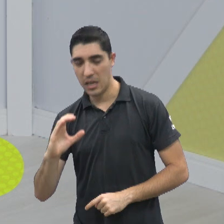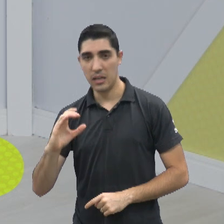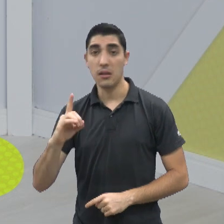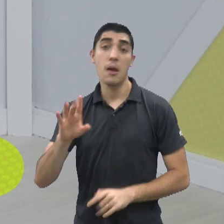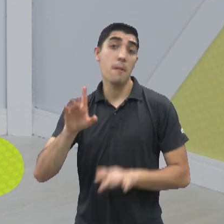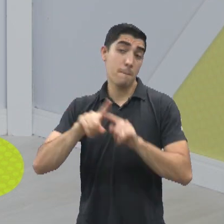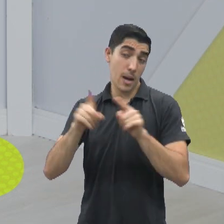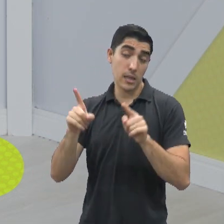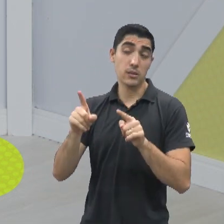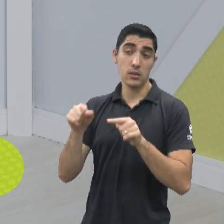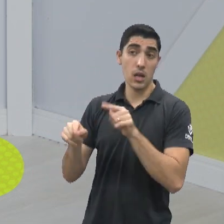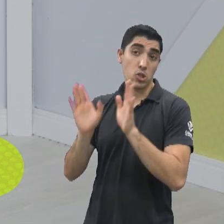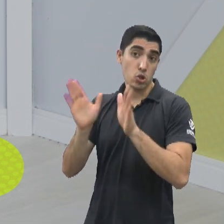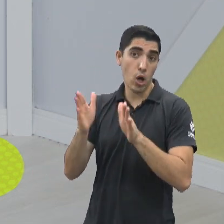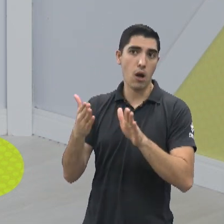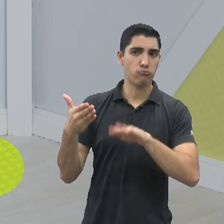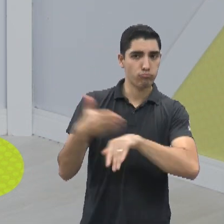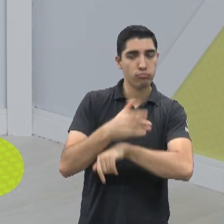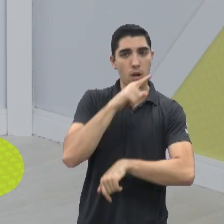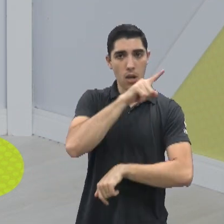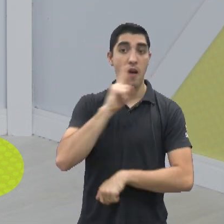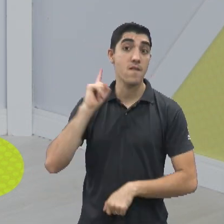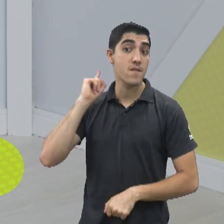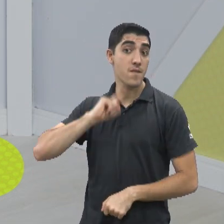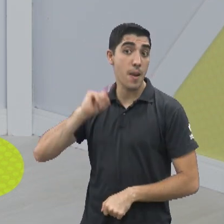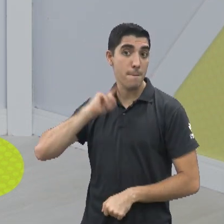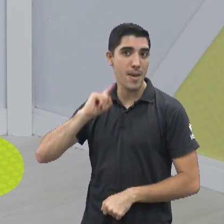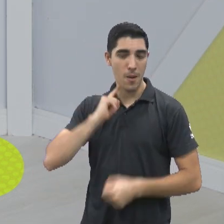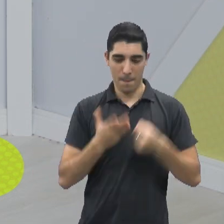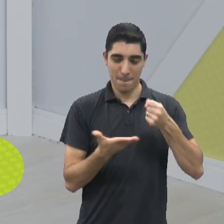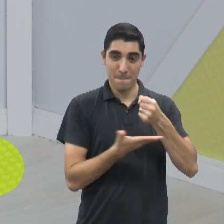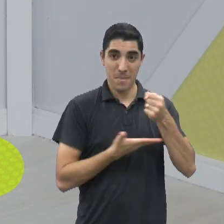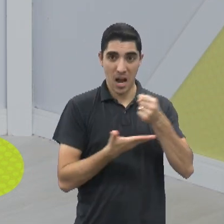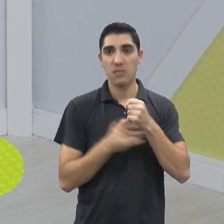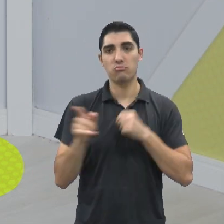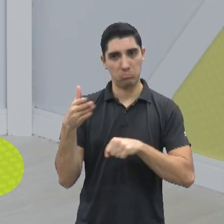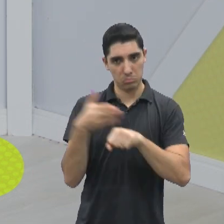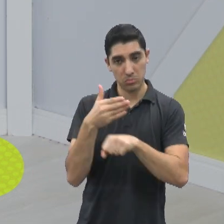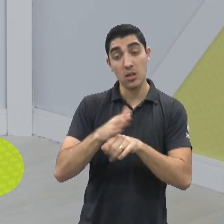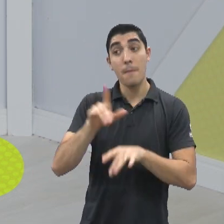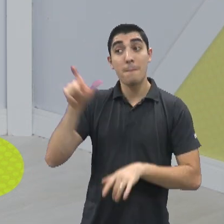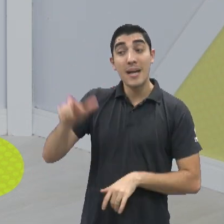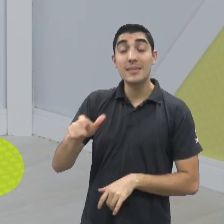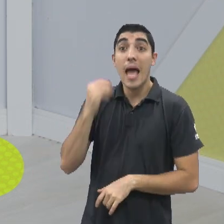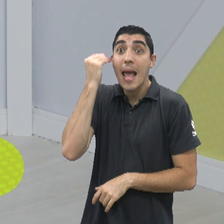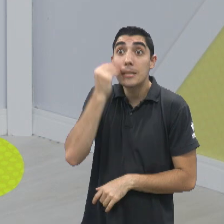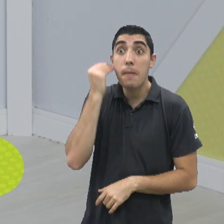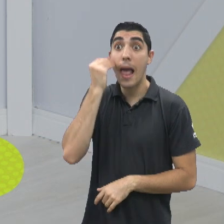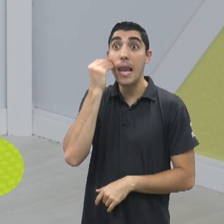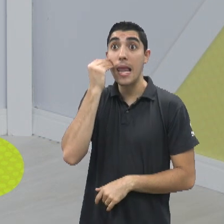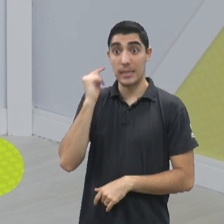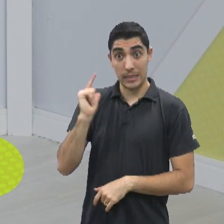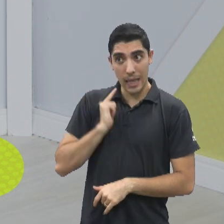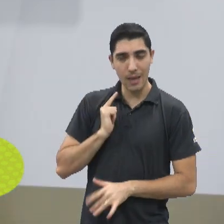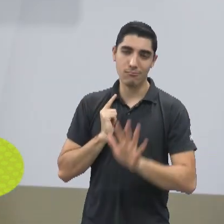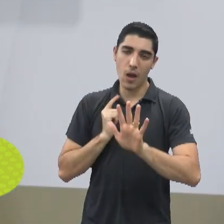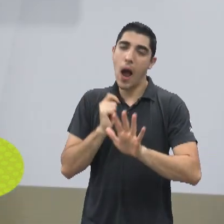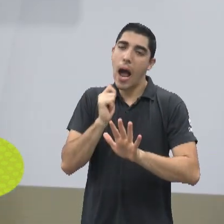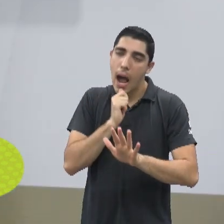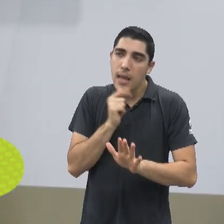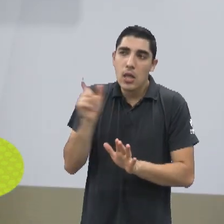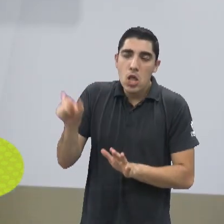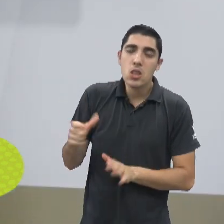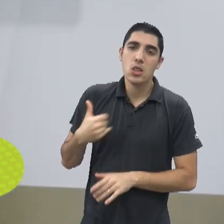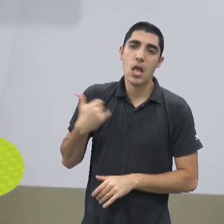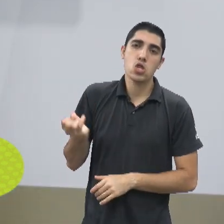né, Paulo? Sido campeoníssimo na base do Flamengo, mas não tem tanta experiência, não tem tanta bagagem quanto os outros que chegaram.